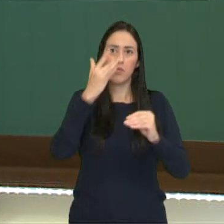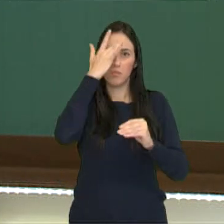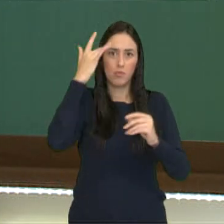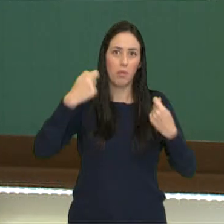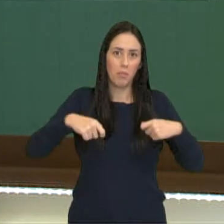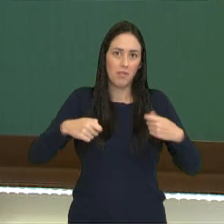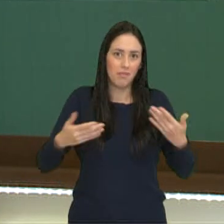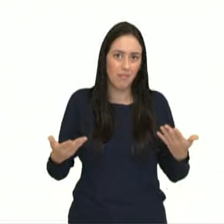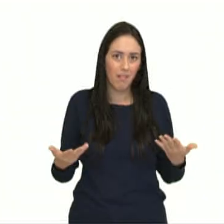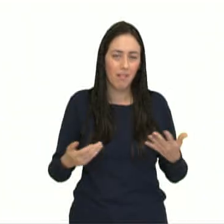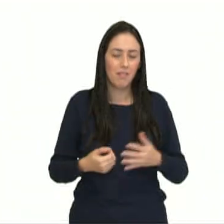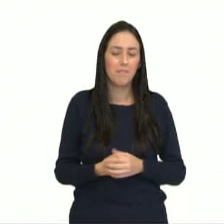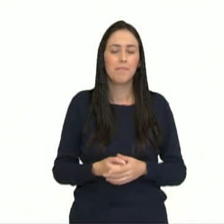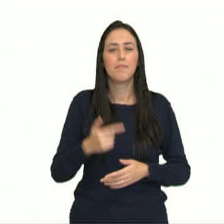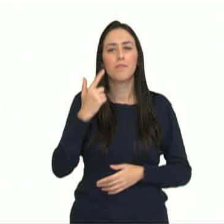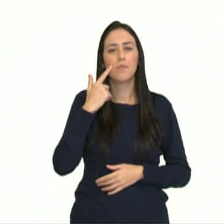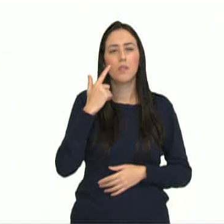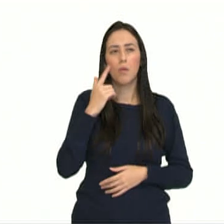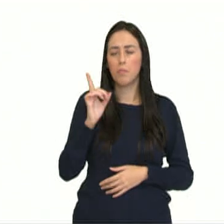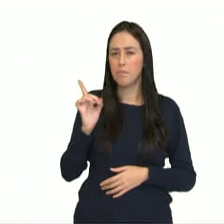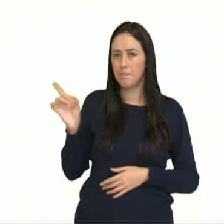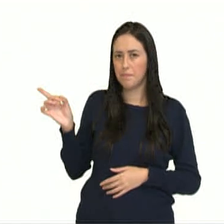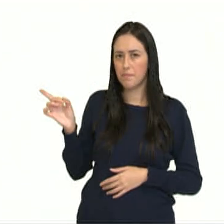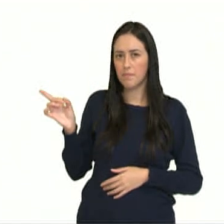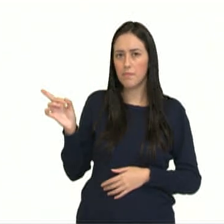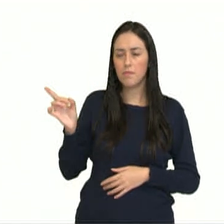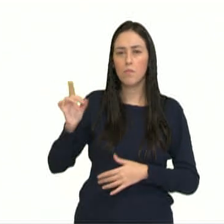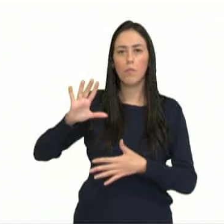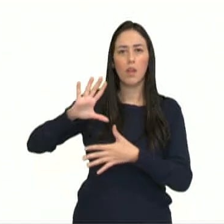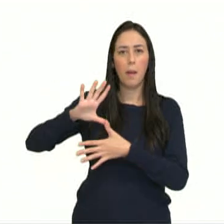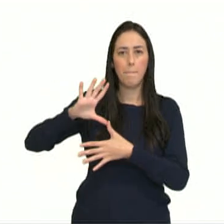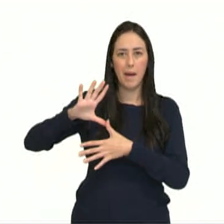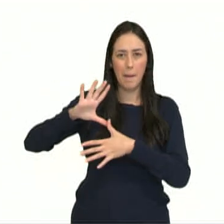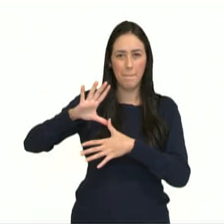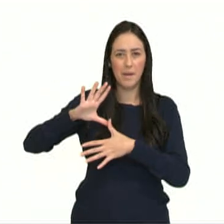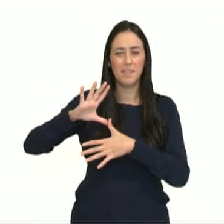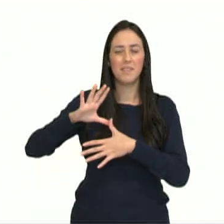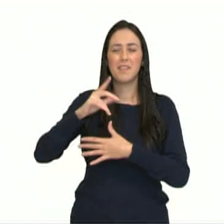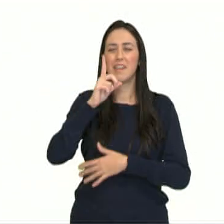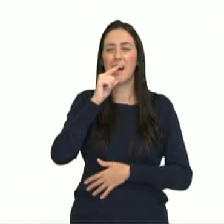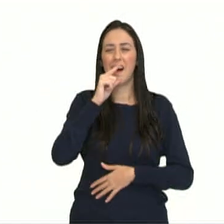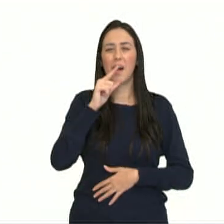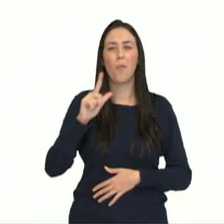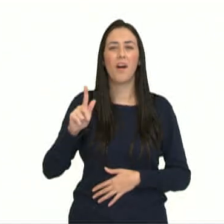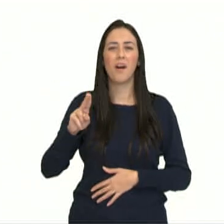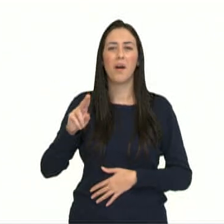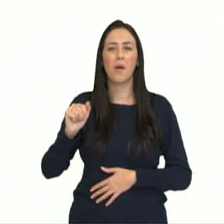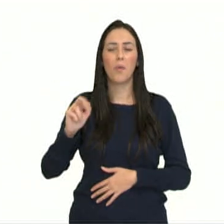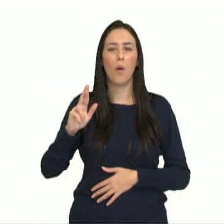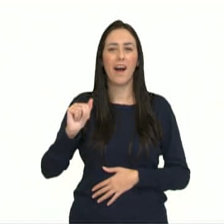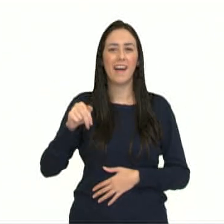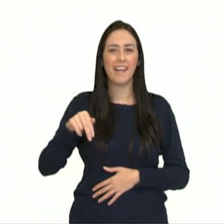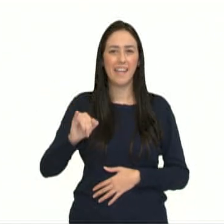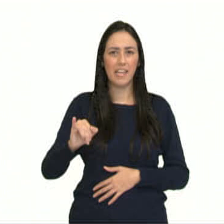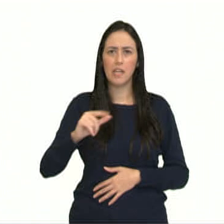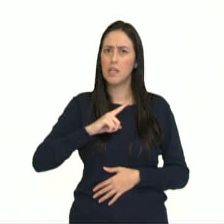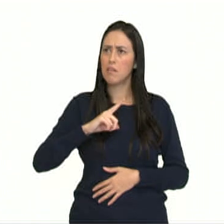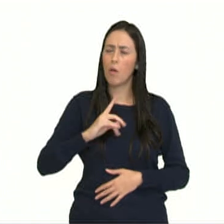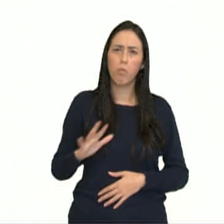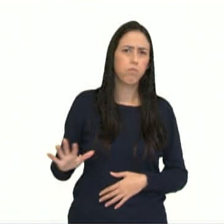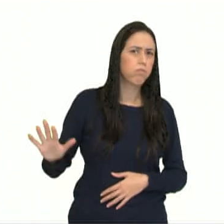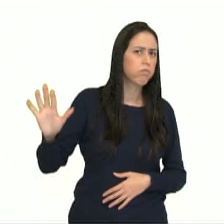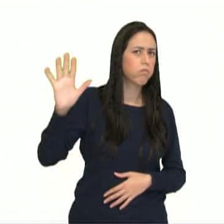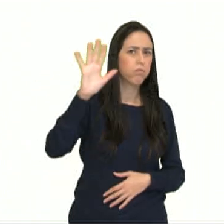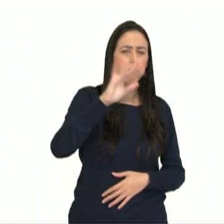do lado direito da tua tela e veja o mapa que aparece ali do aquífero Guarani, ó, o tamanho da área que ele cobre. Uma grande parcela